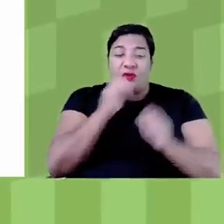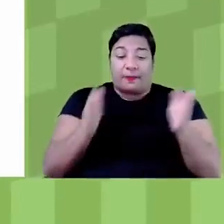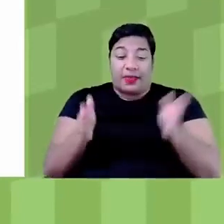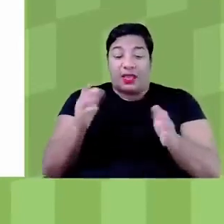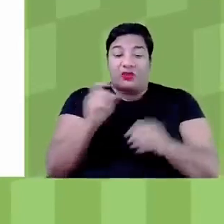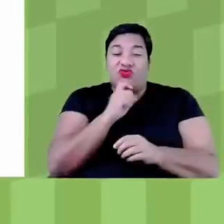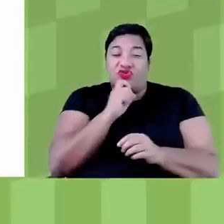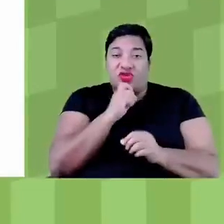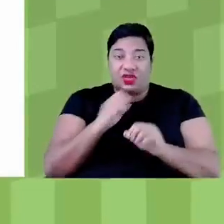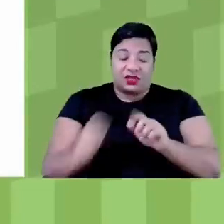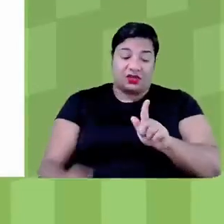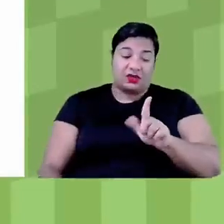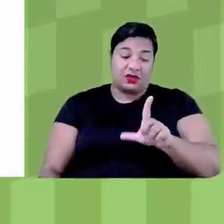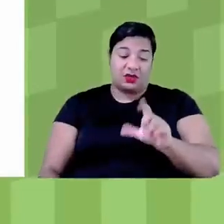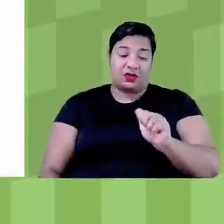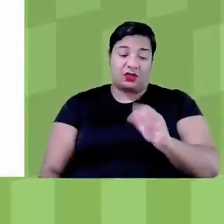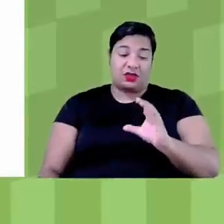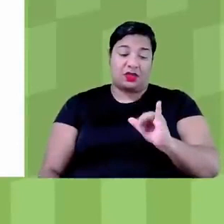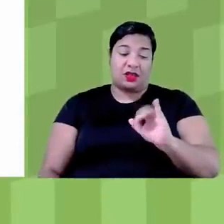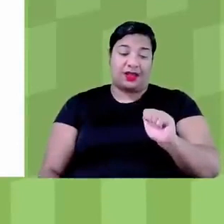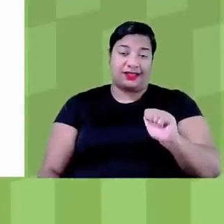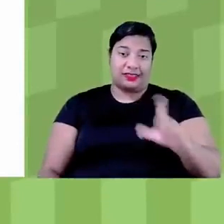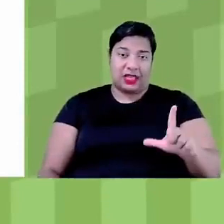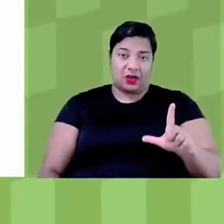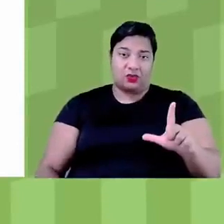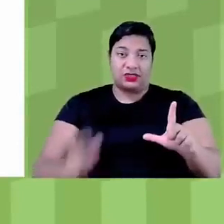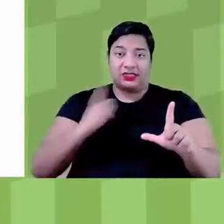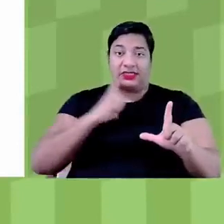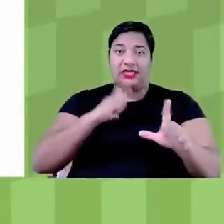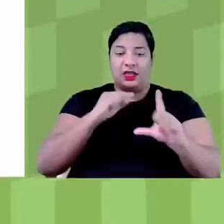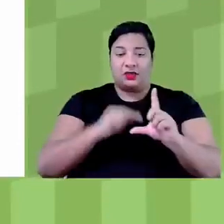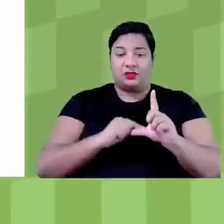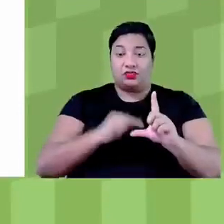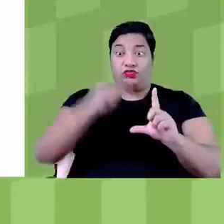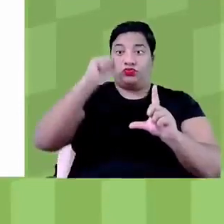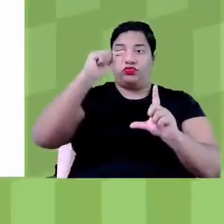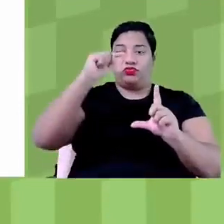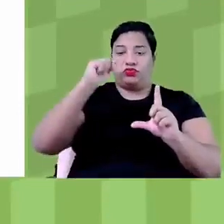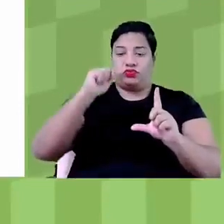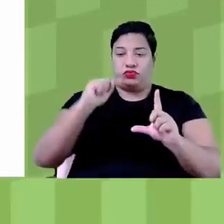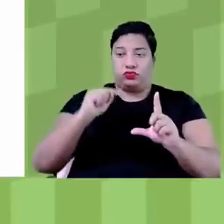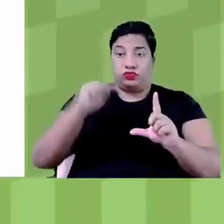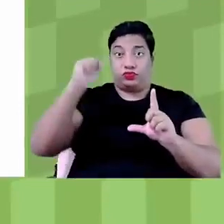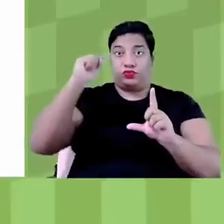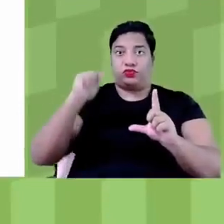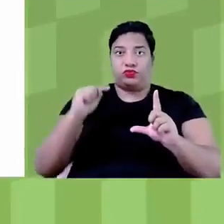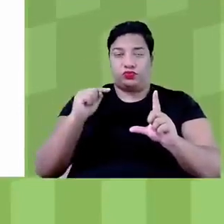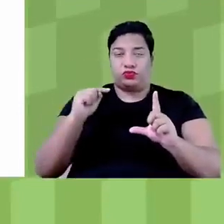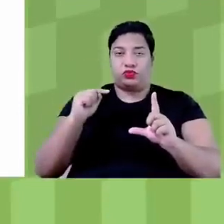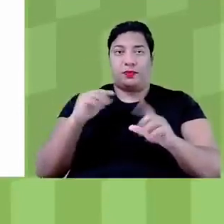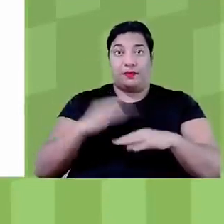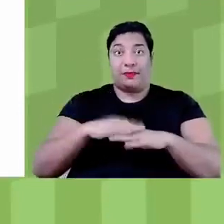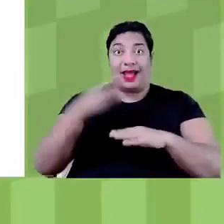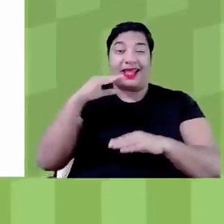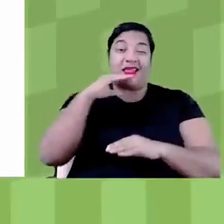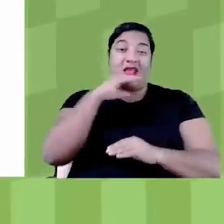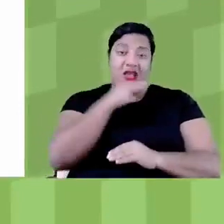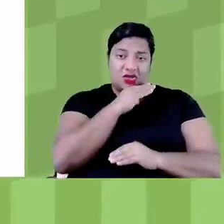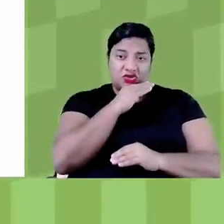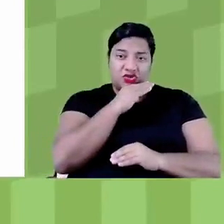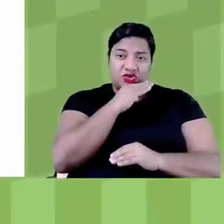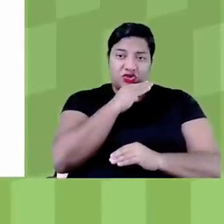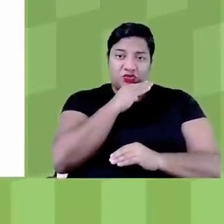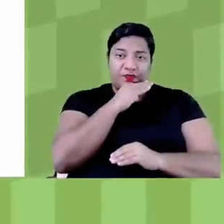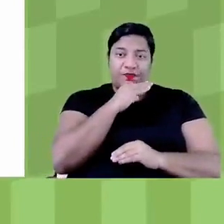mais frio, e quando tem mais, são eras interglaciais, está mais quente. E ao